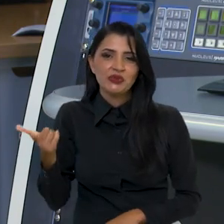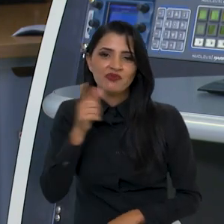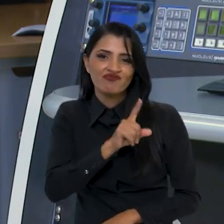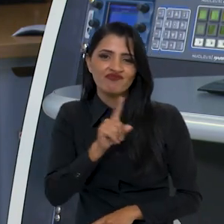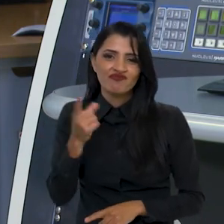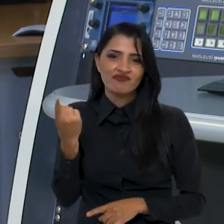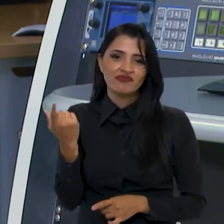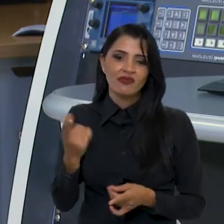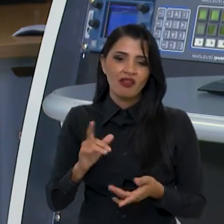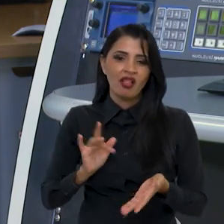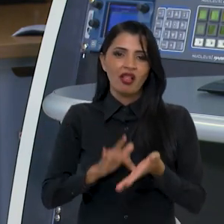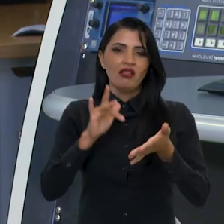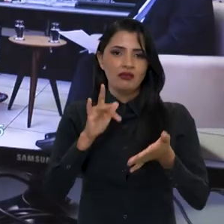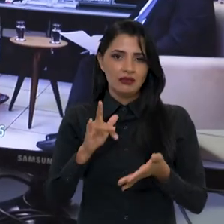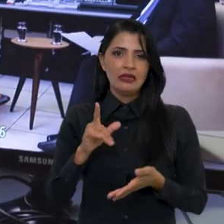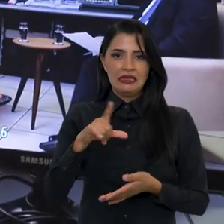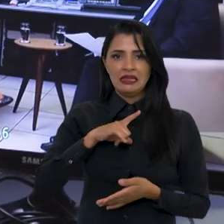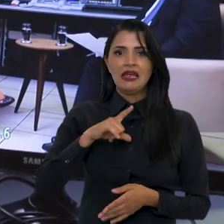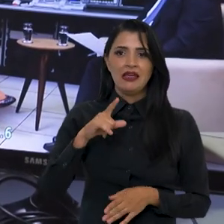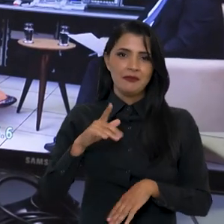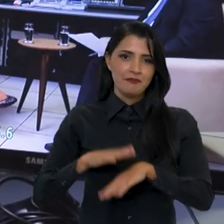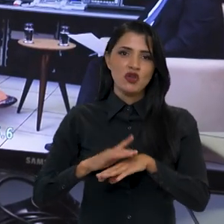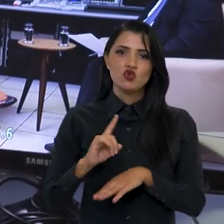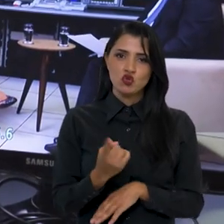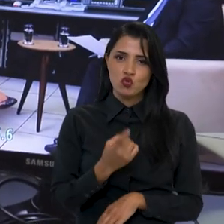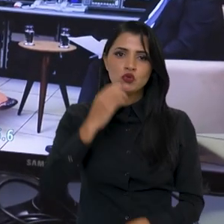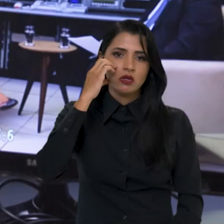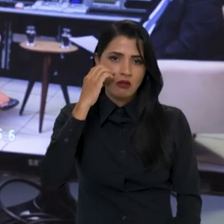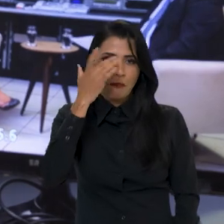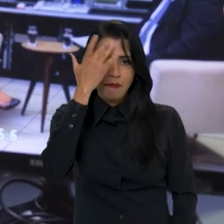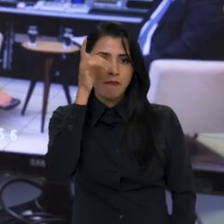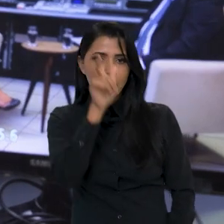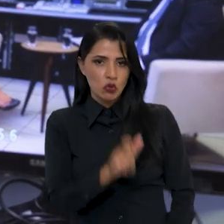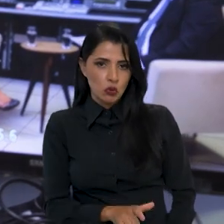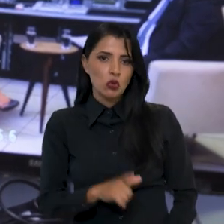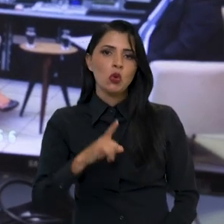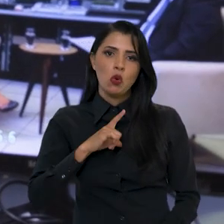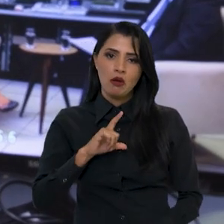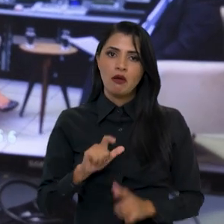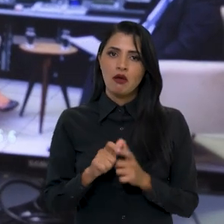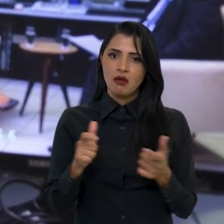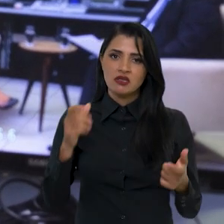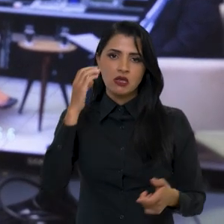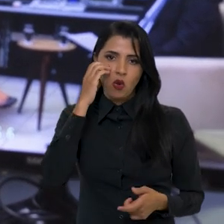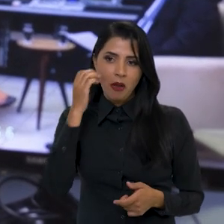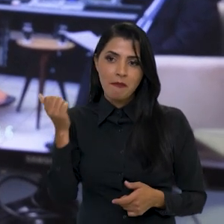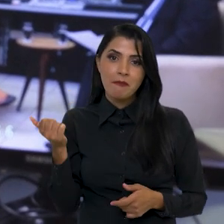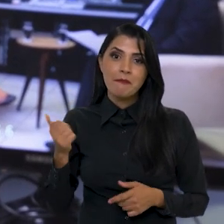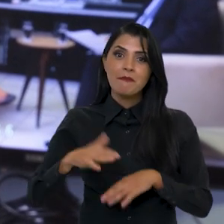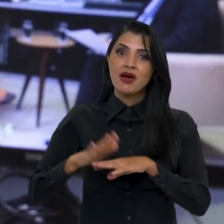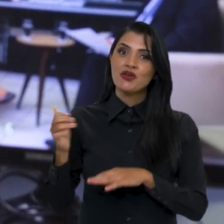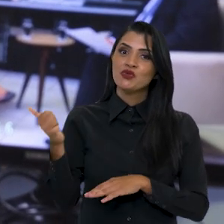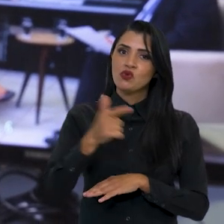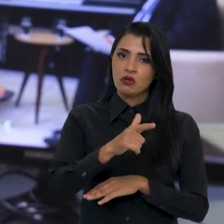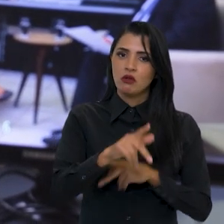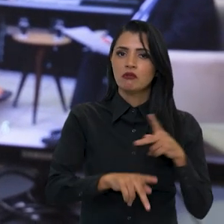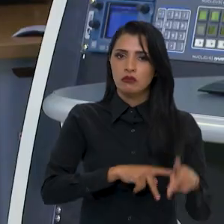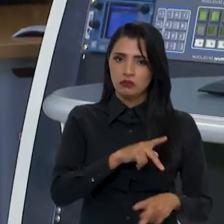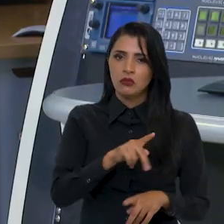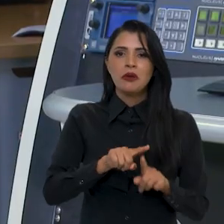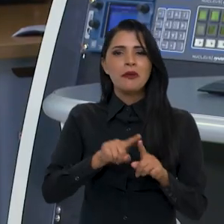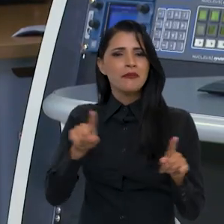tem mais de um celular por pessoa no país, né? Tem mais celulares do que a população,